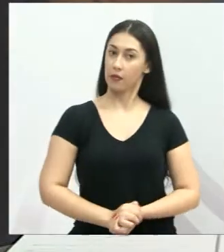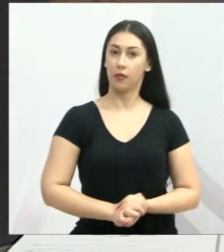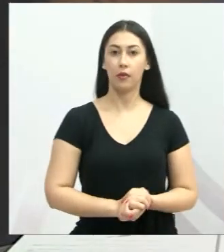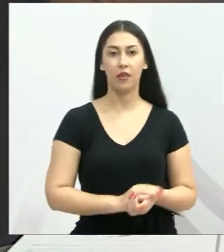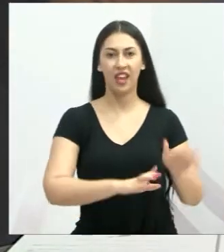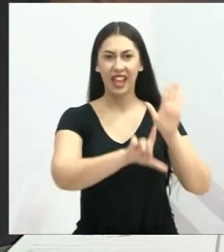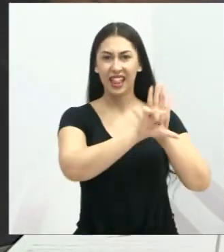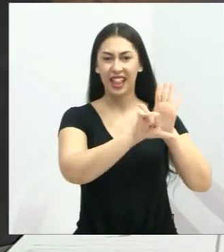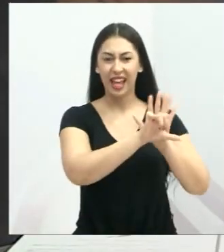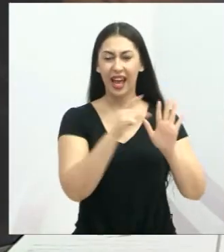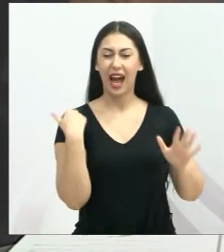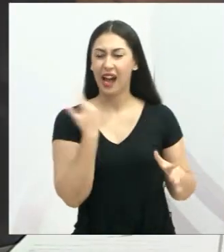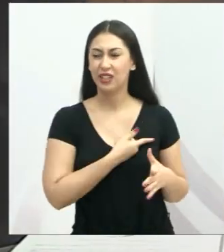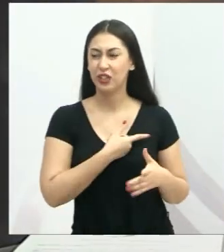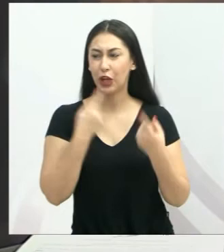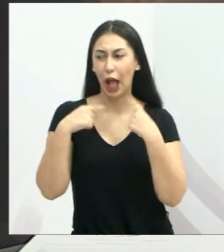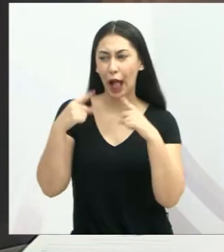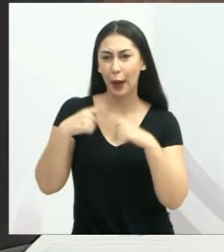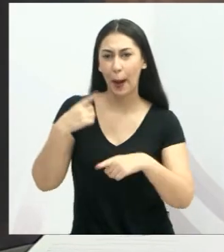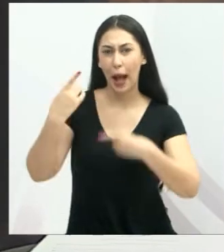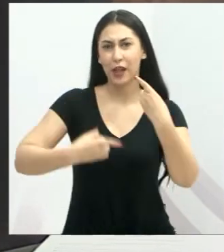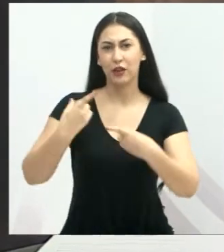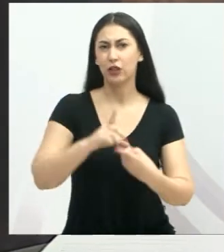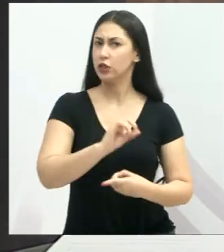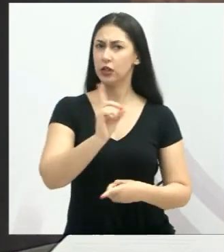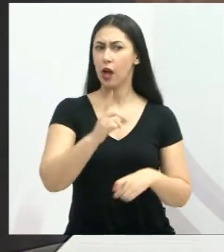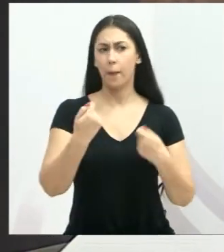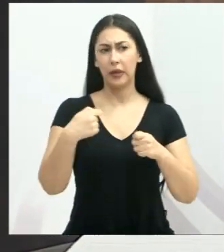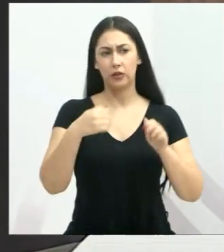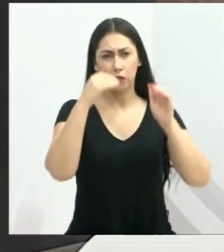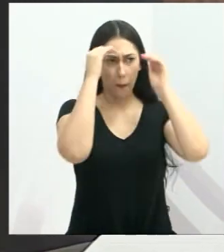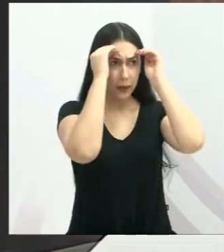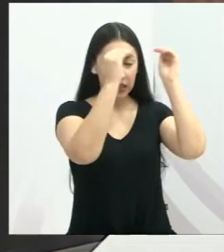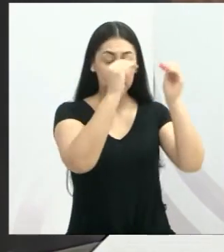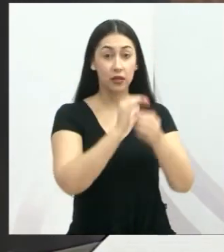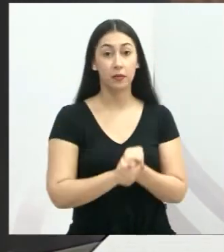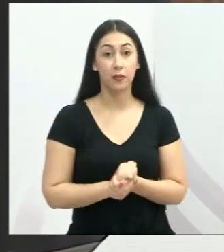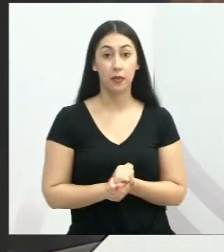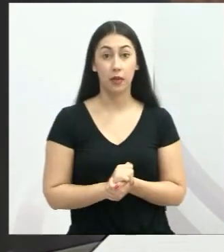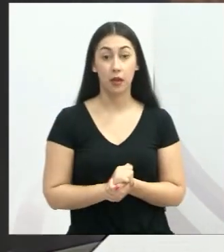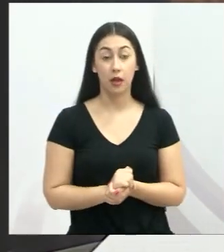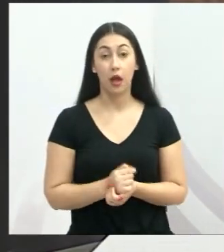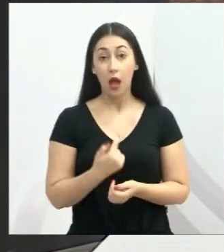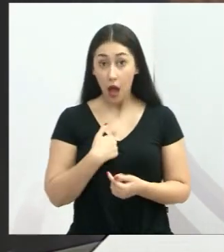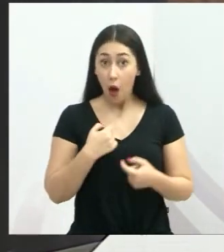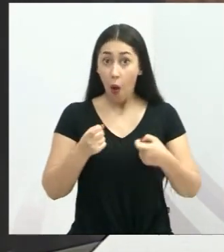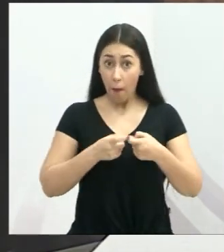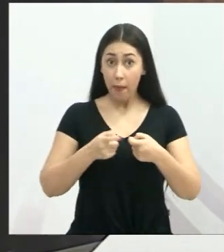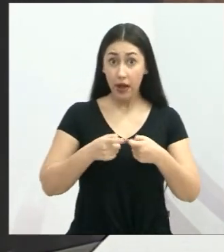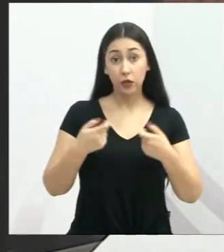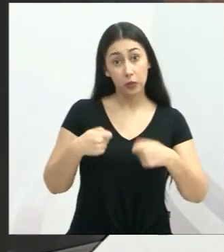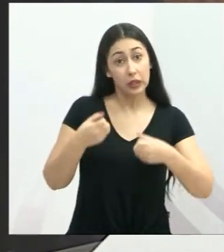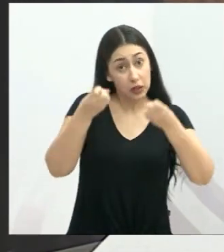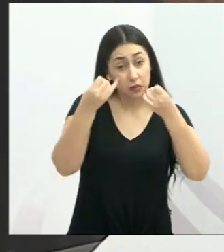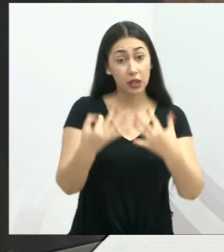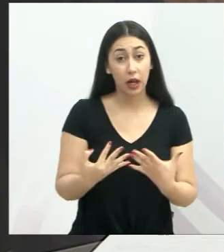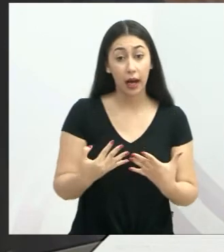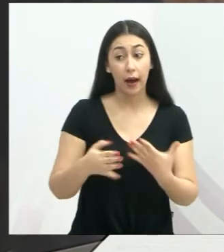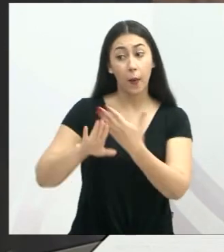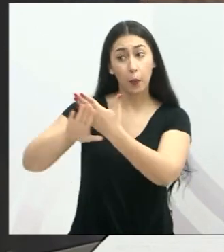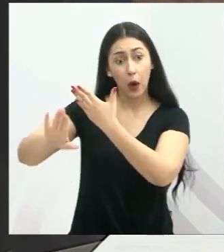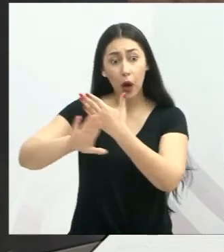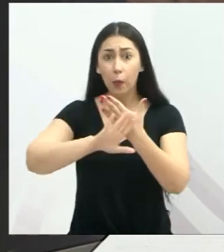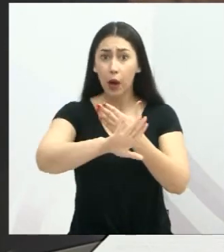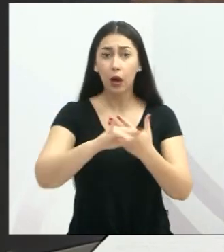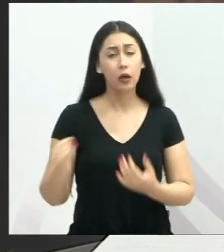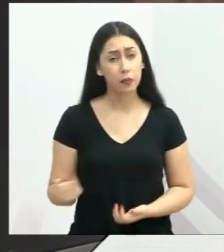se cumpre. Como médico, posso falar que algumas dessas medidas de distanciamento elas foram necessárias. mas a